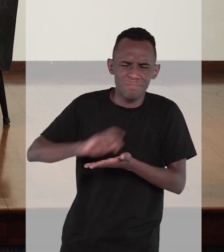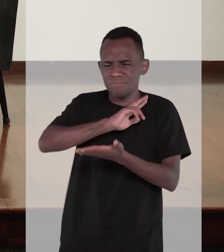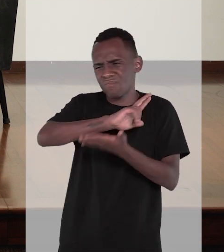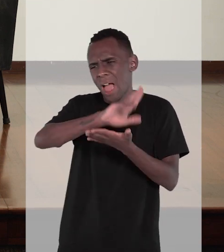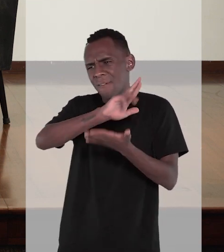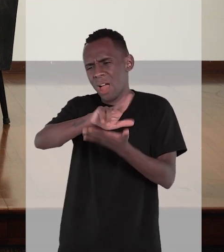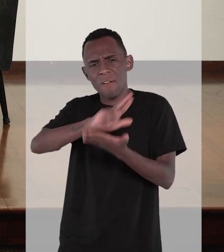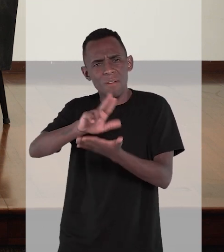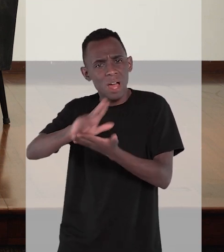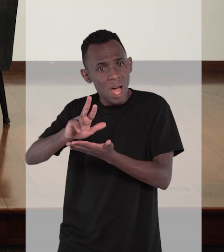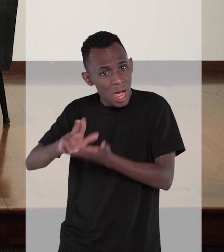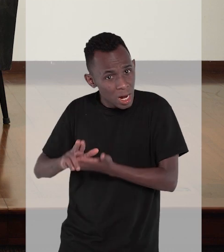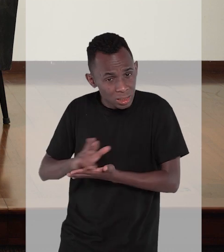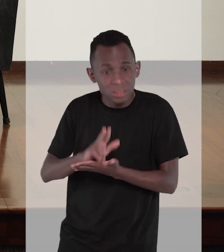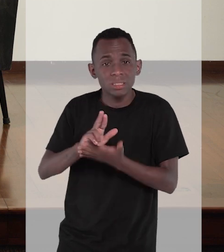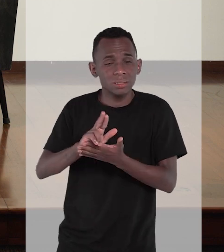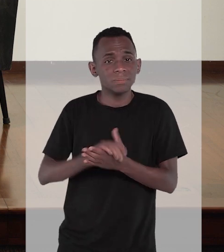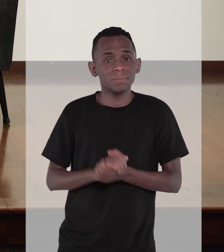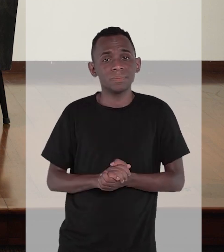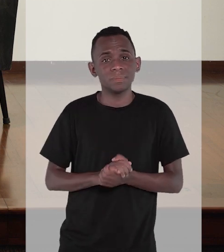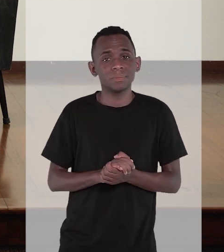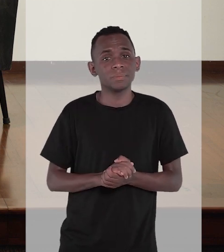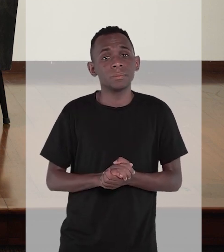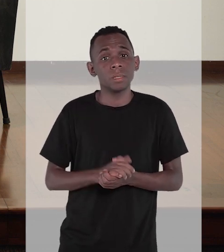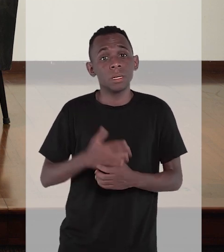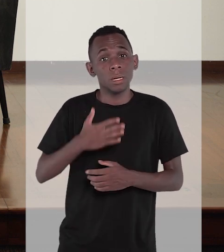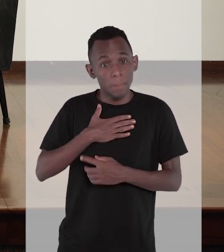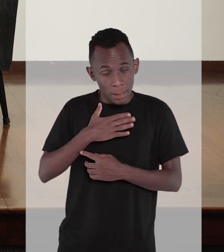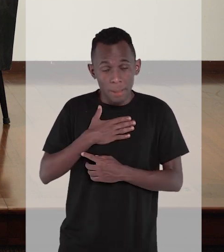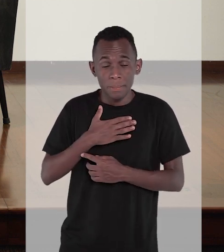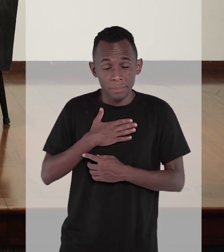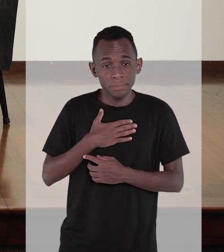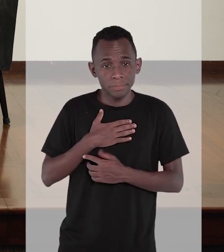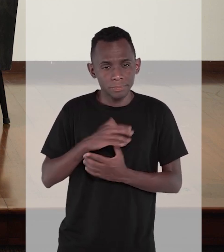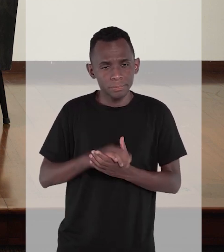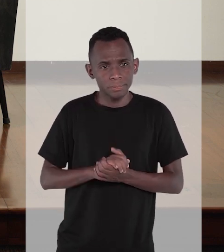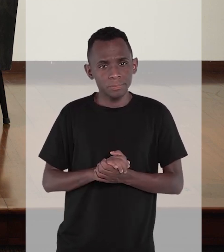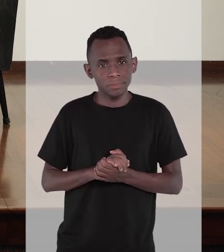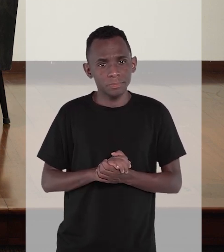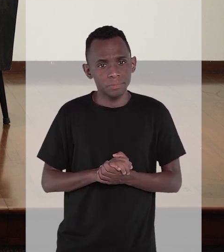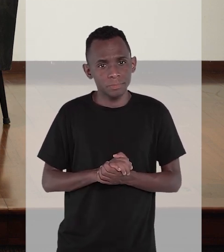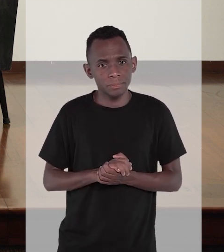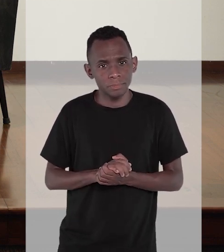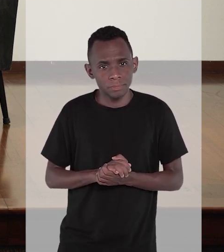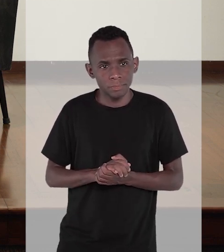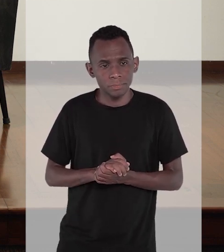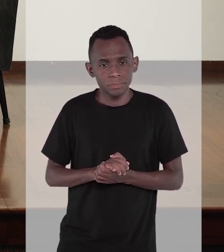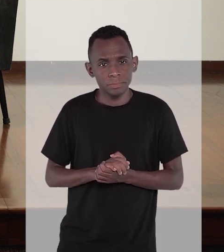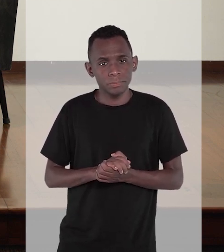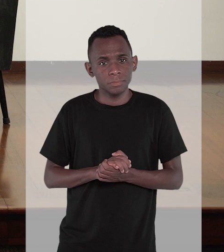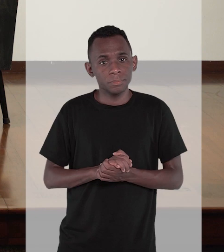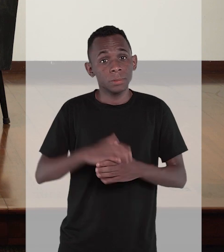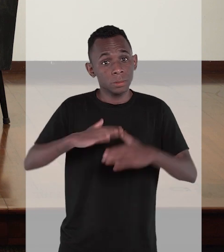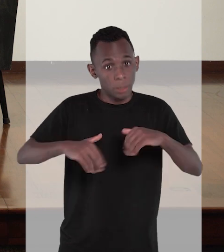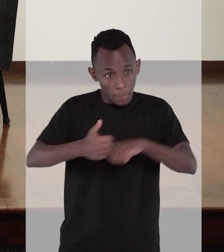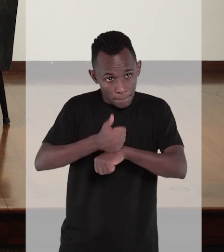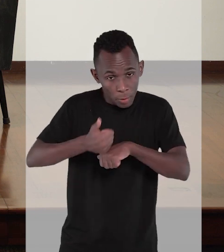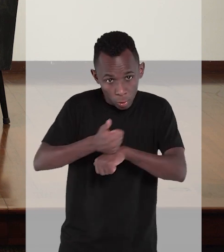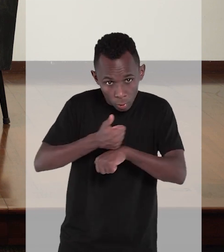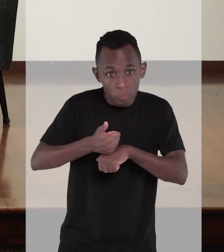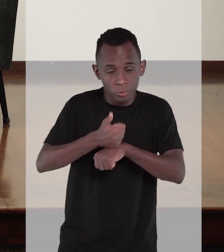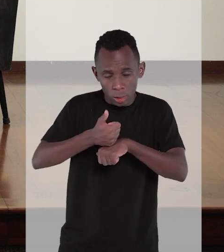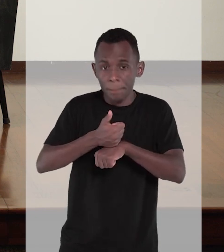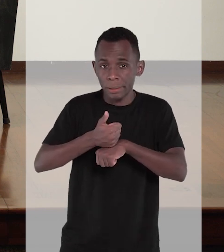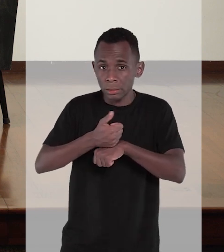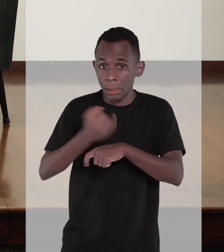Vários, de muitos colegas eu fiz releases. Para mim mesmo eu fazia quando era... Mas eu estou interessado. Tem, inclusive